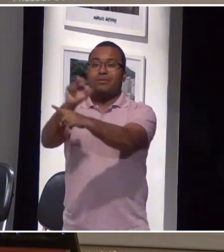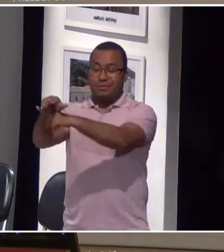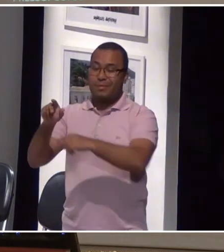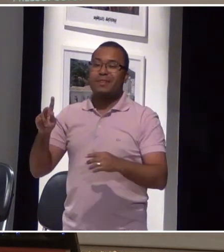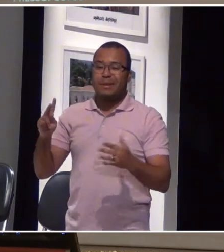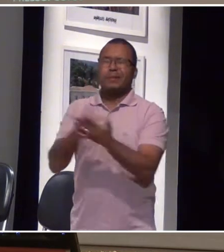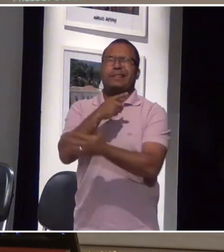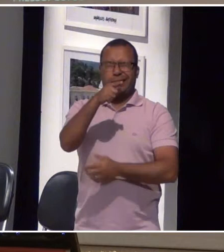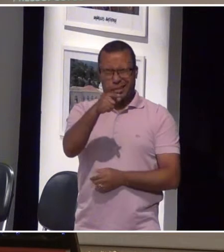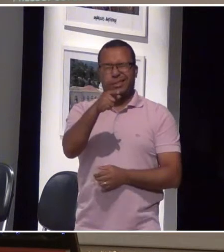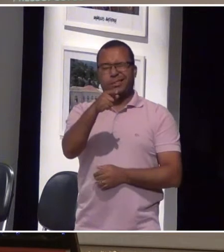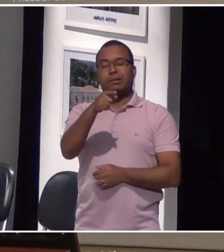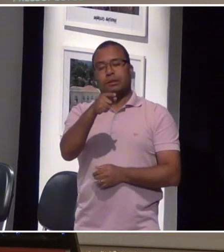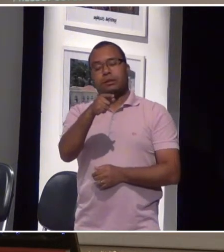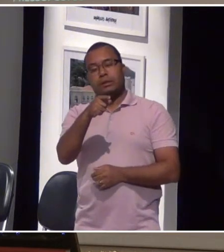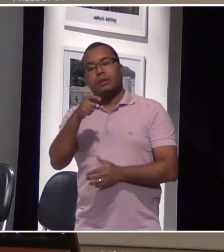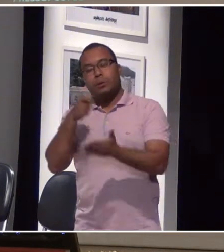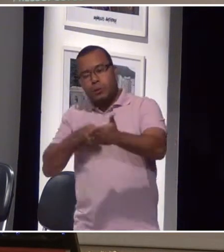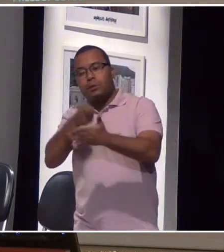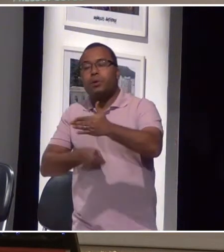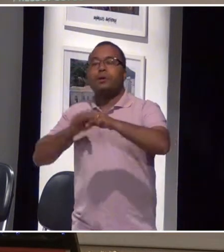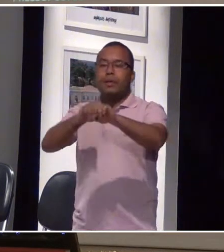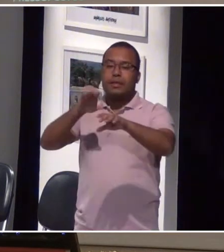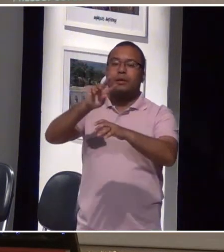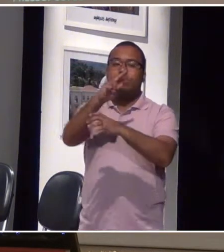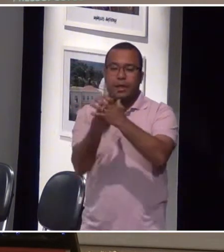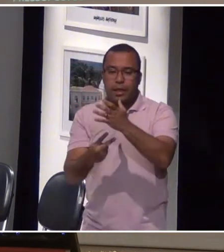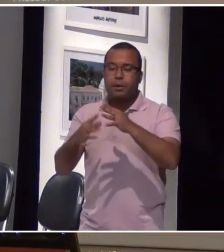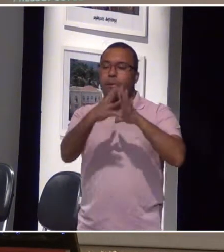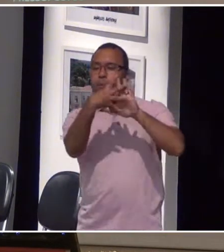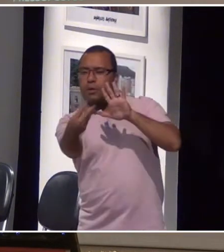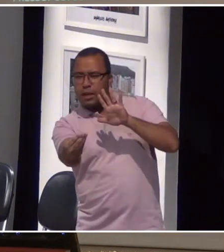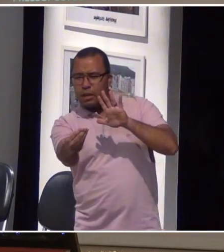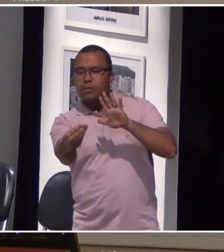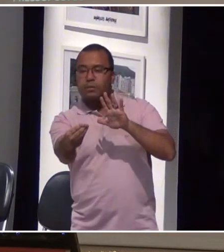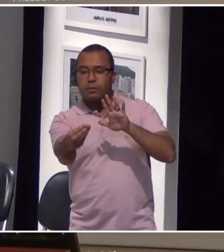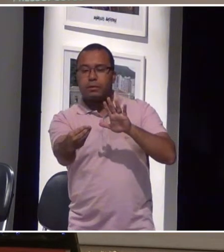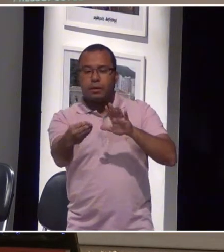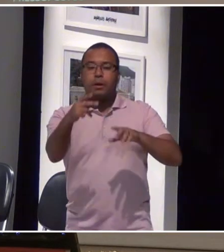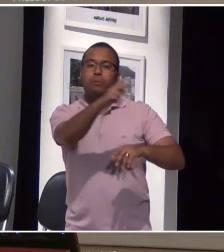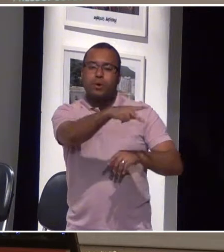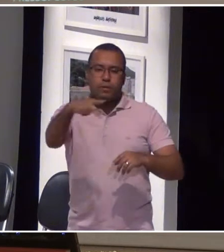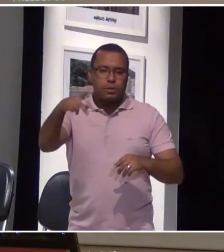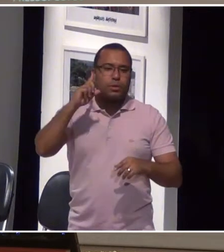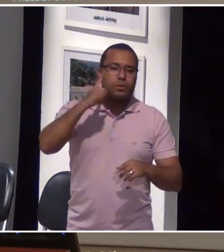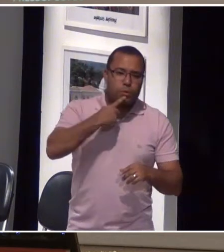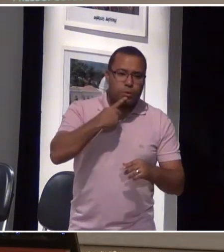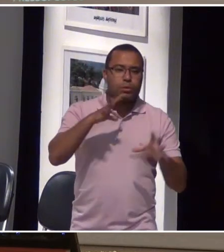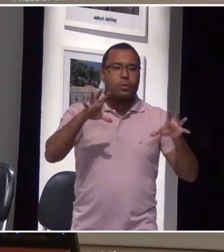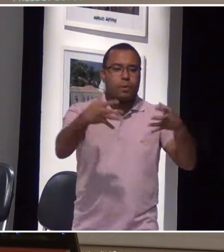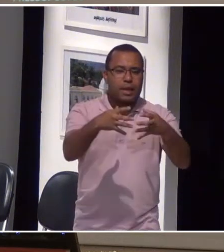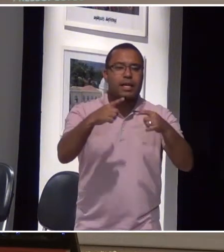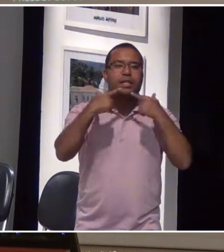não foi previsto. Quem lutou pela língua, quem lutou pela educação bilíngue no modelo de professores